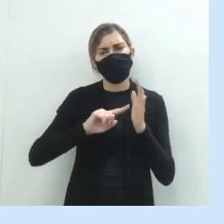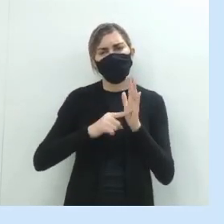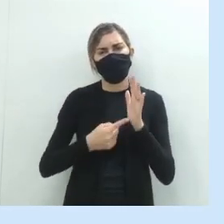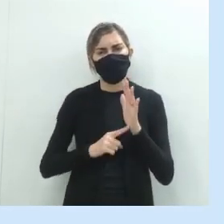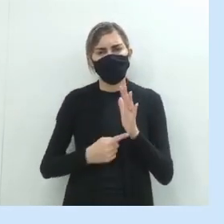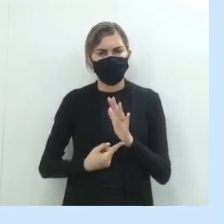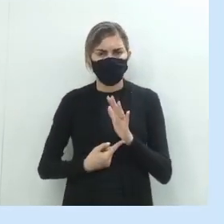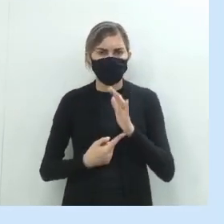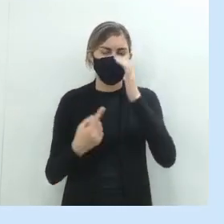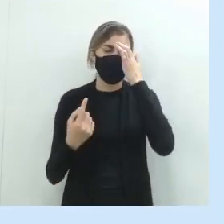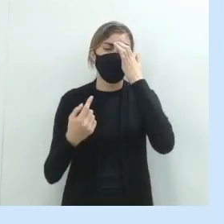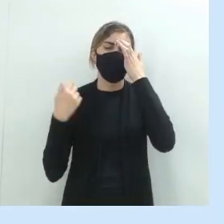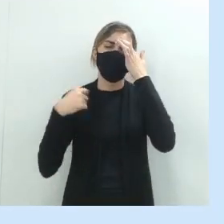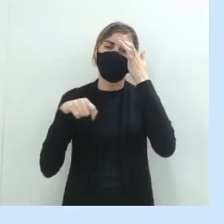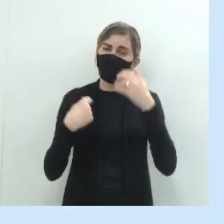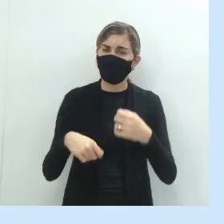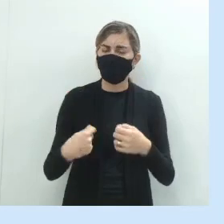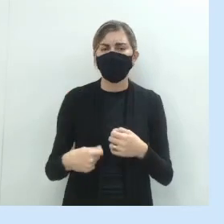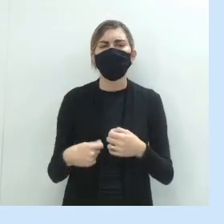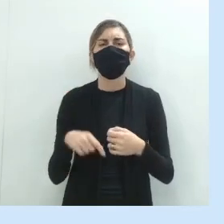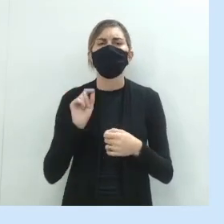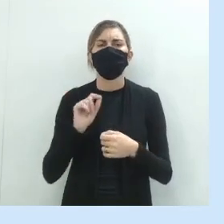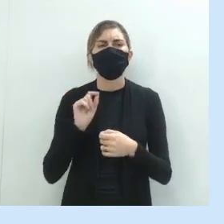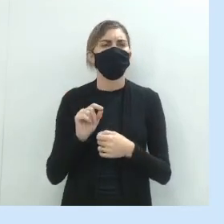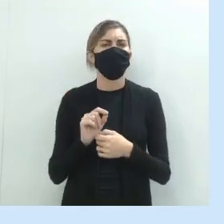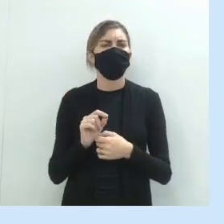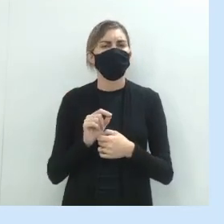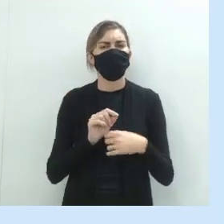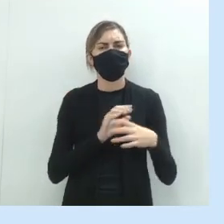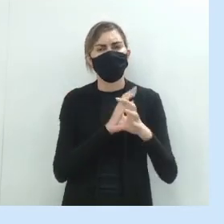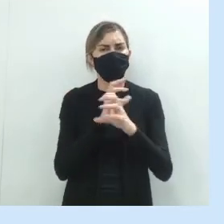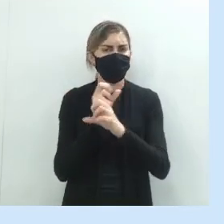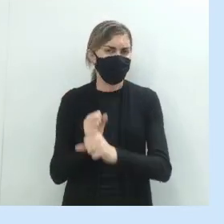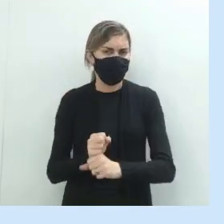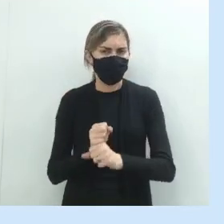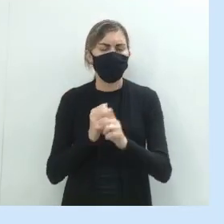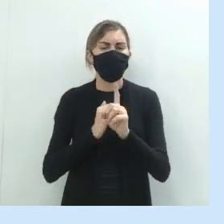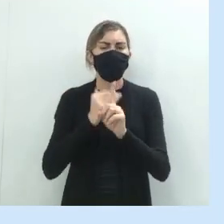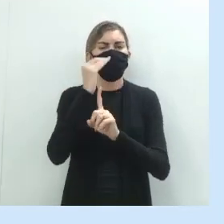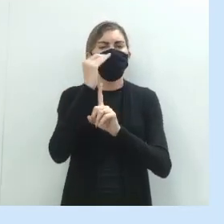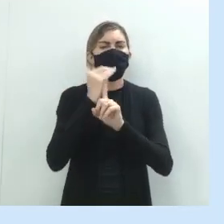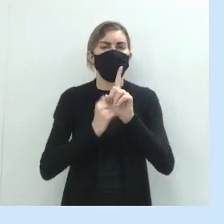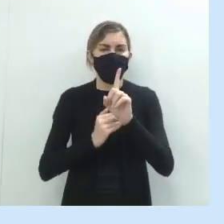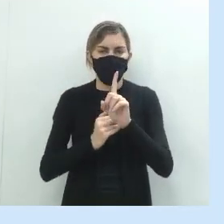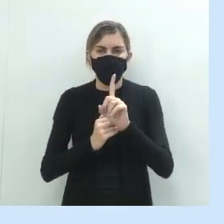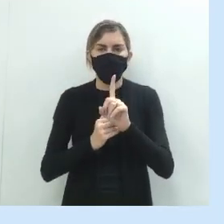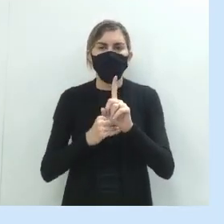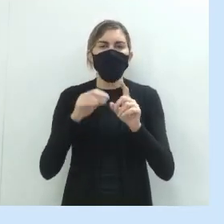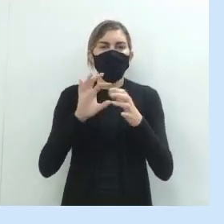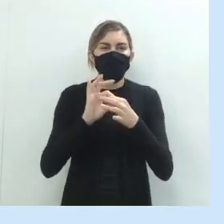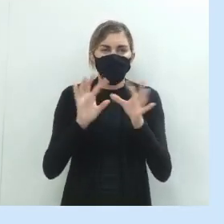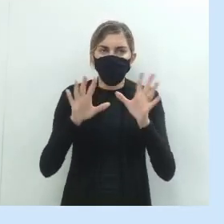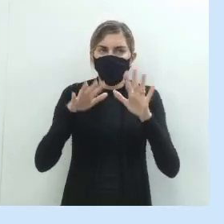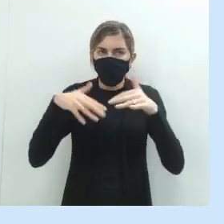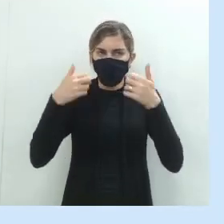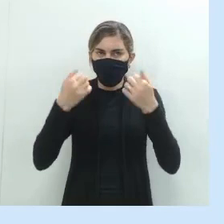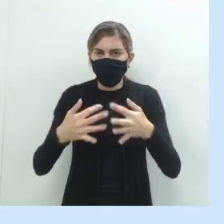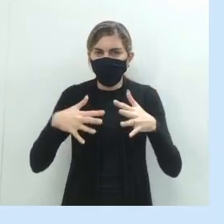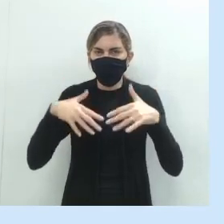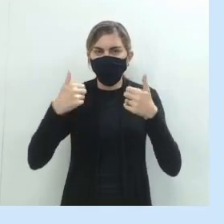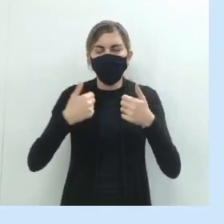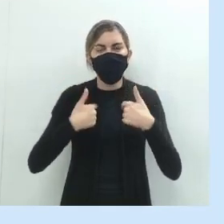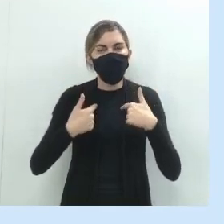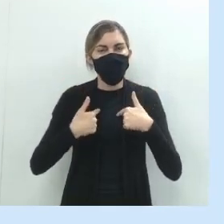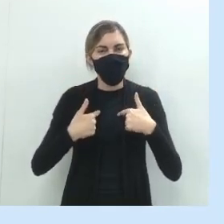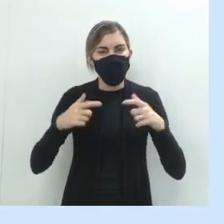critério impreciso para a medida da temperatura. Deixa eu explicar melhor. Eu